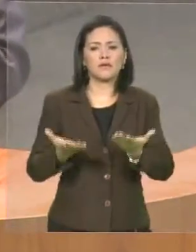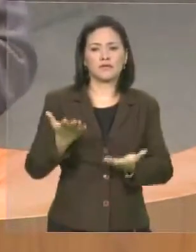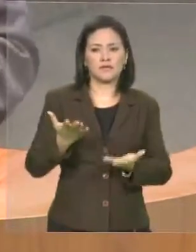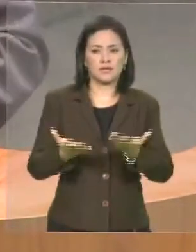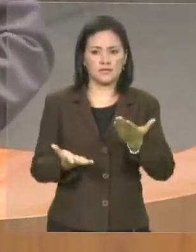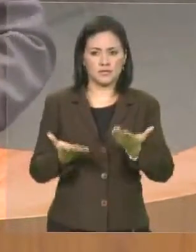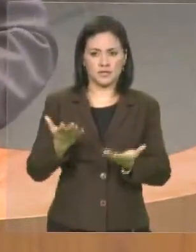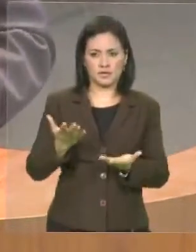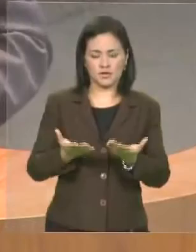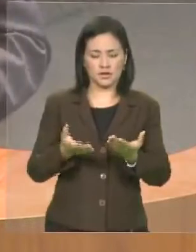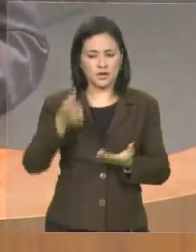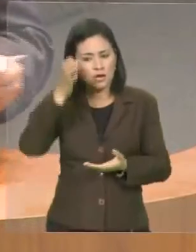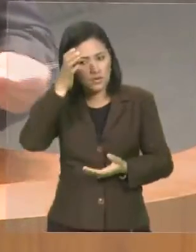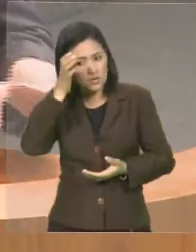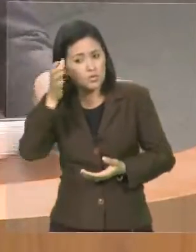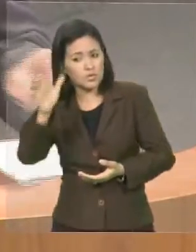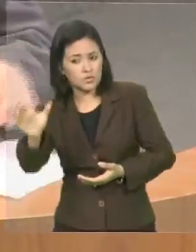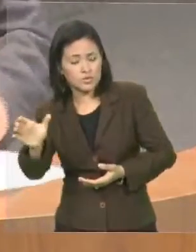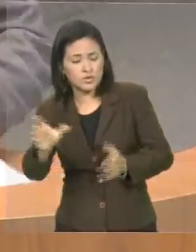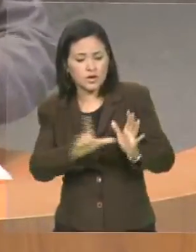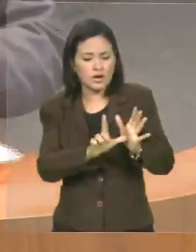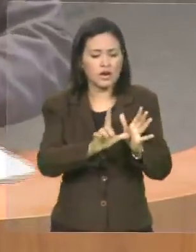essa cultura, com